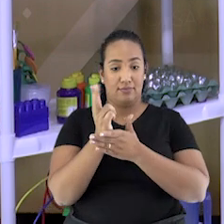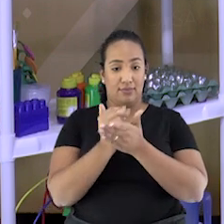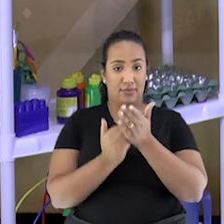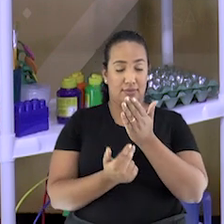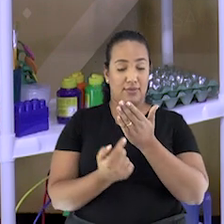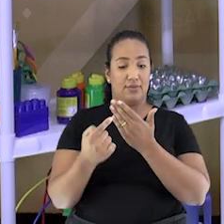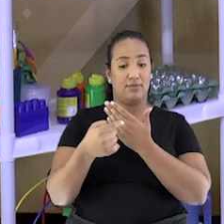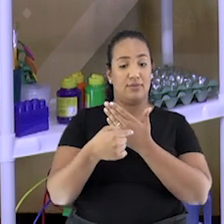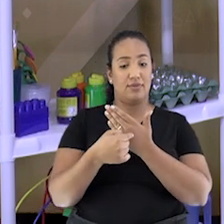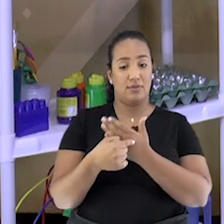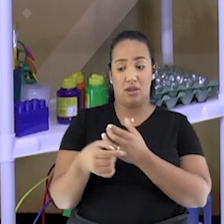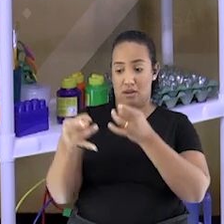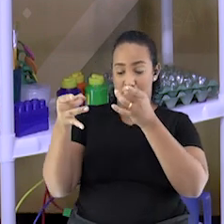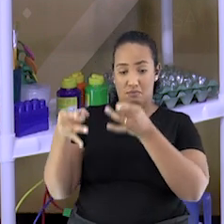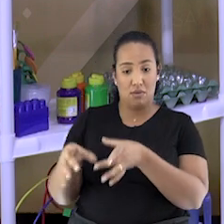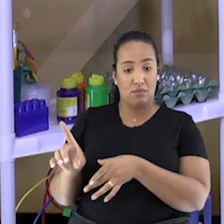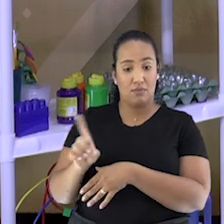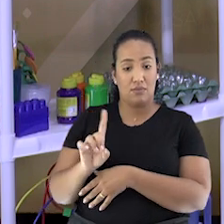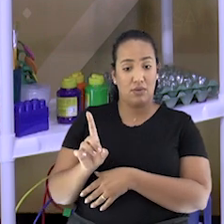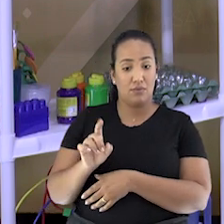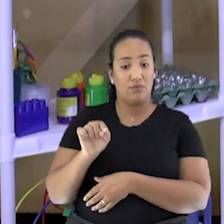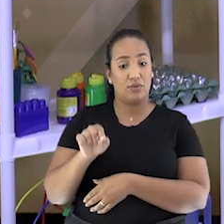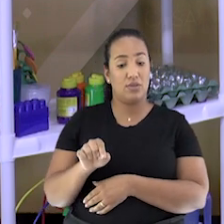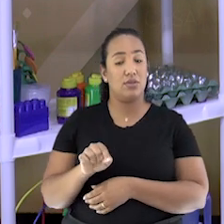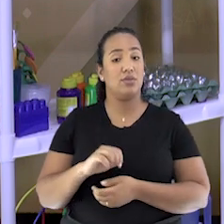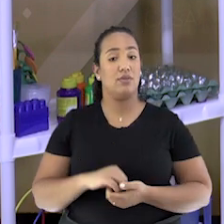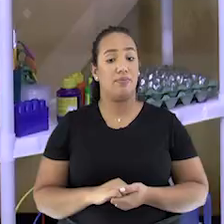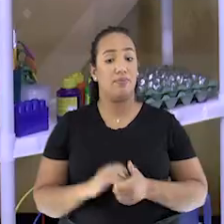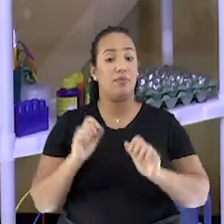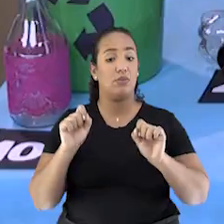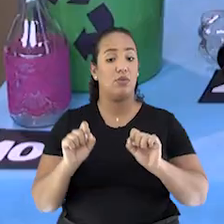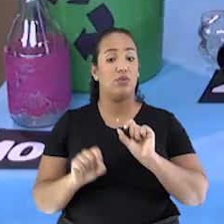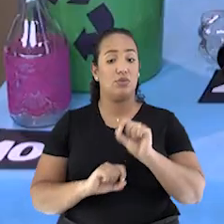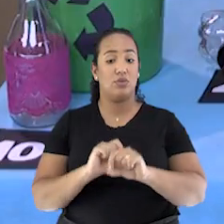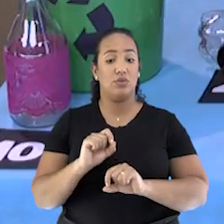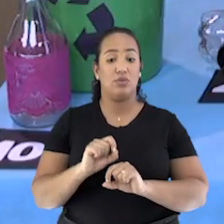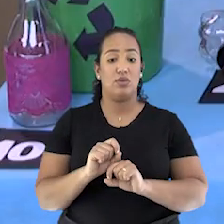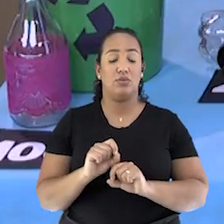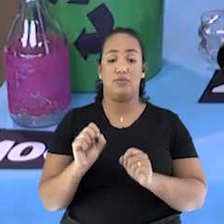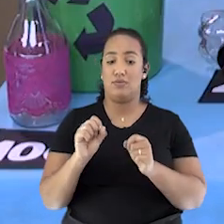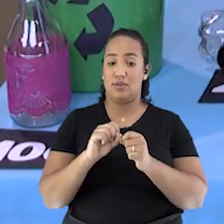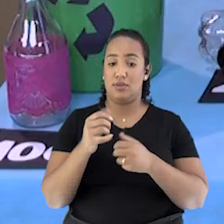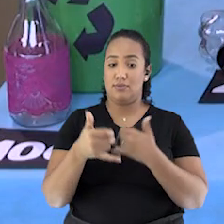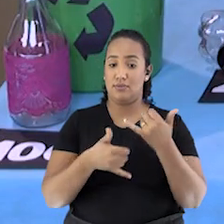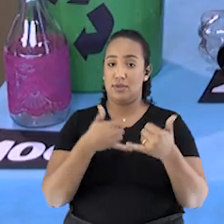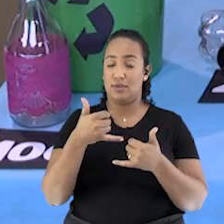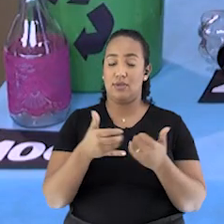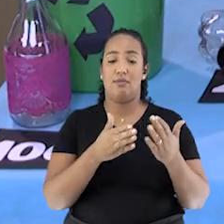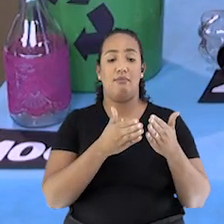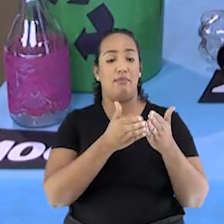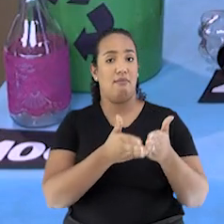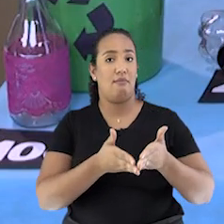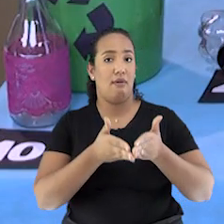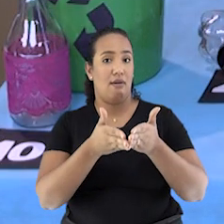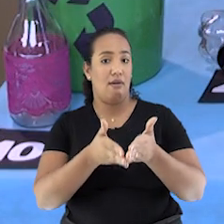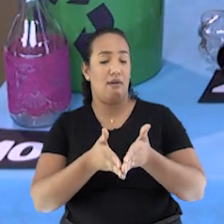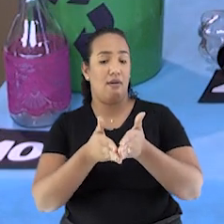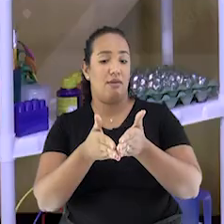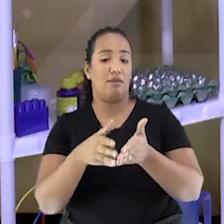jogar fora, você ainda pode fazer um origami com ele, fazendo um barquinho, um avião.